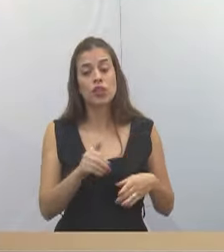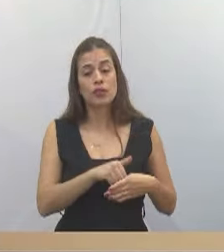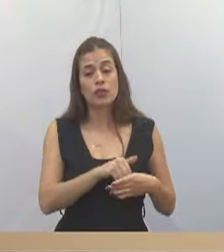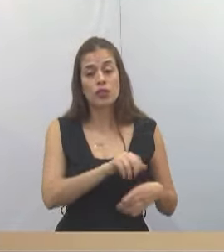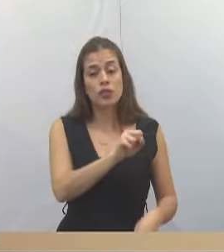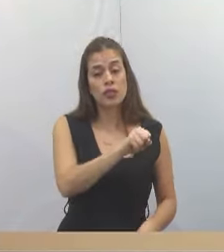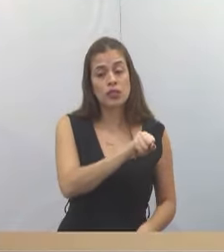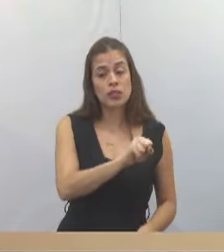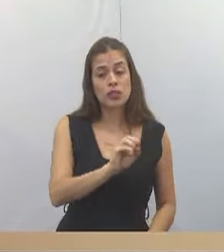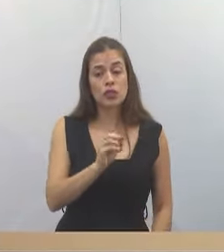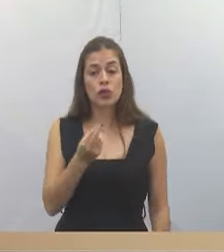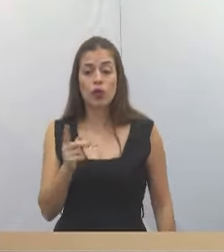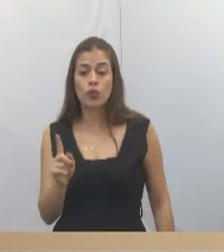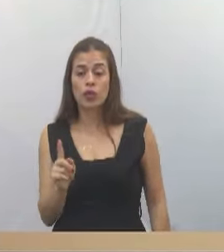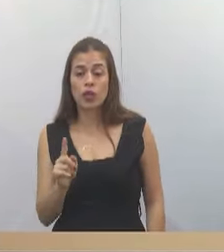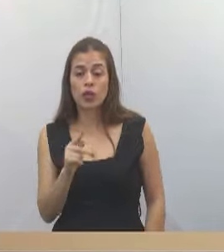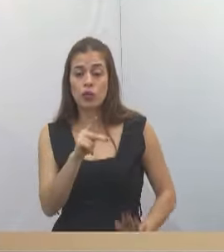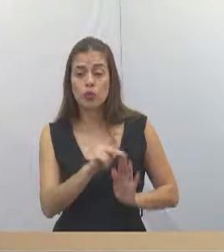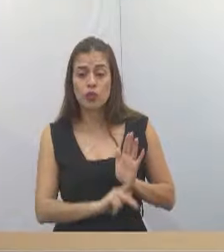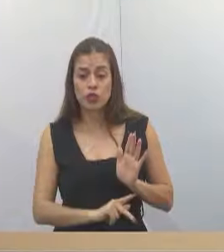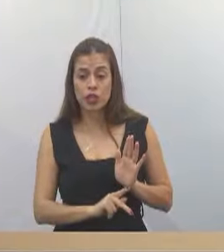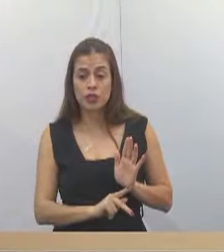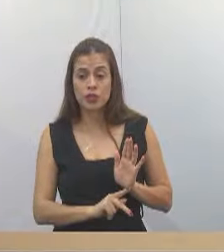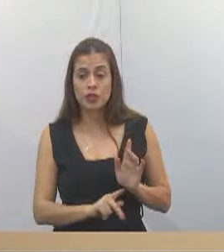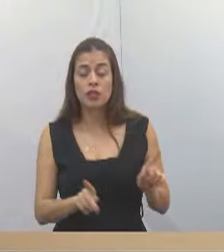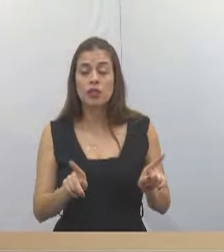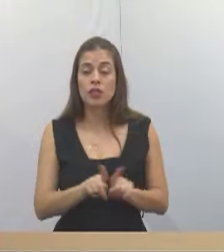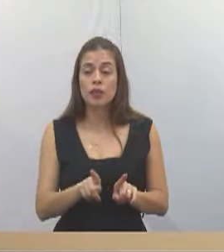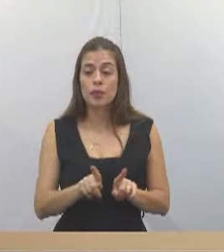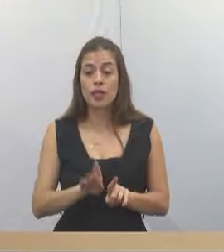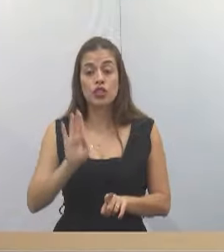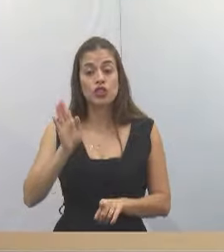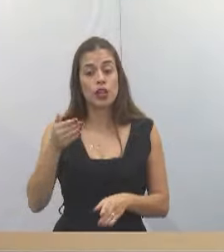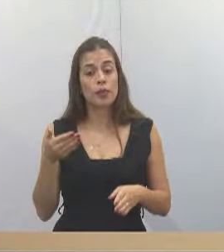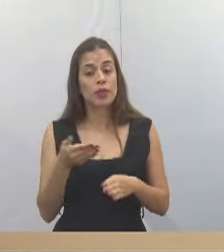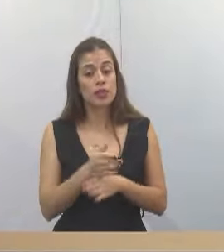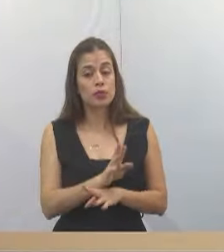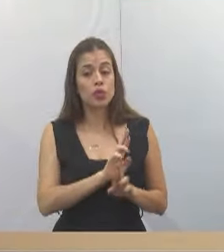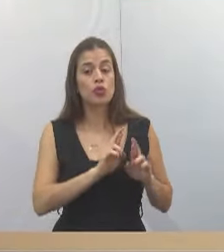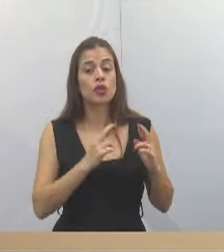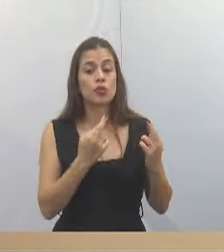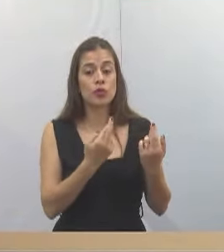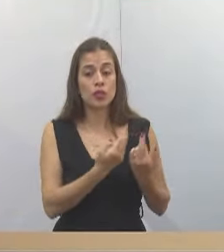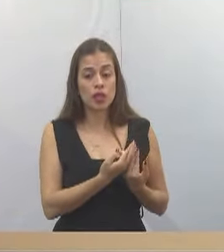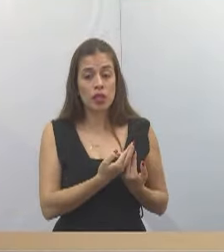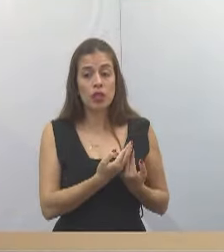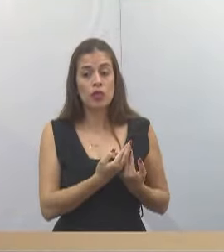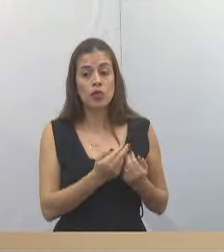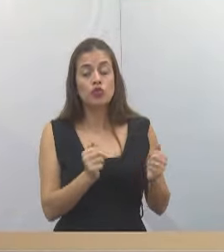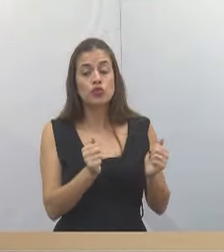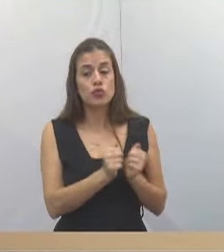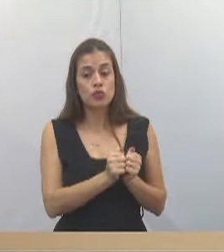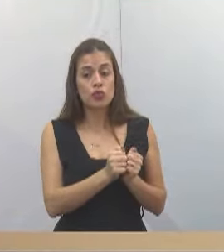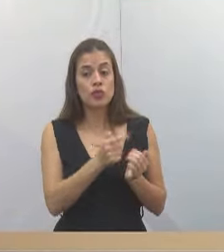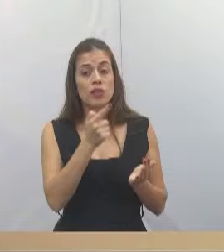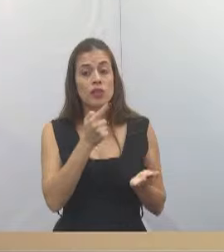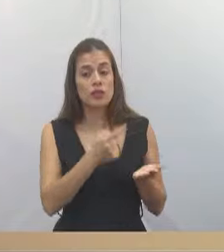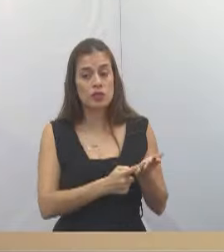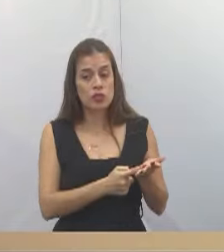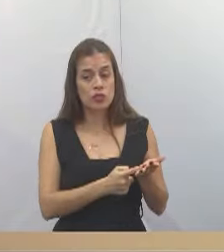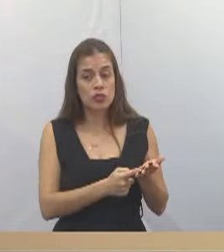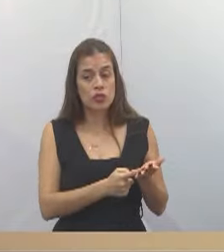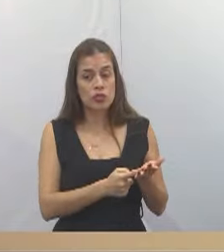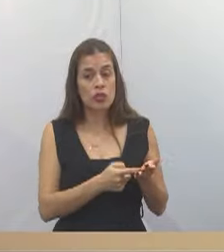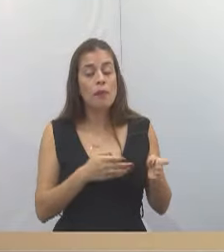sim ou não em um projeto. Também já participou de várias reuniões e decidiu junto